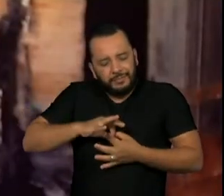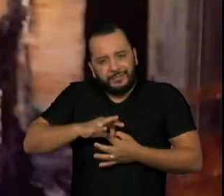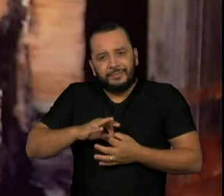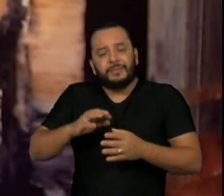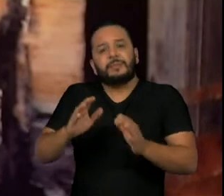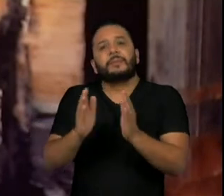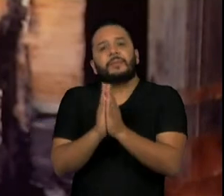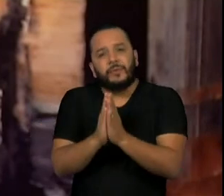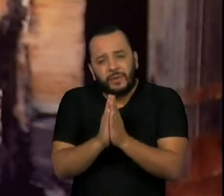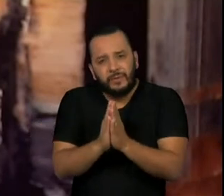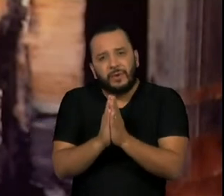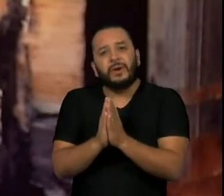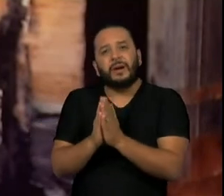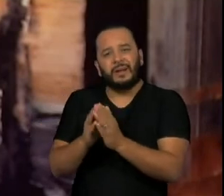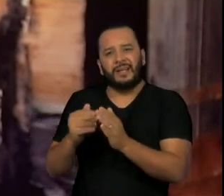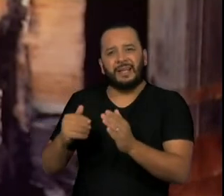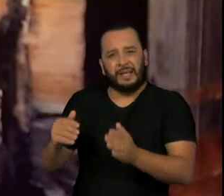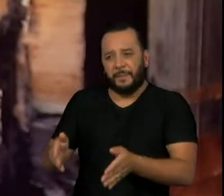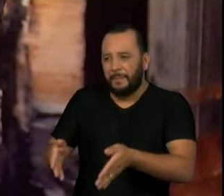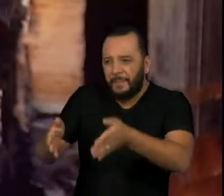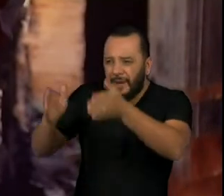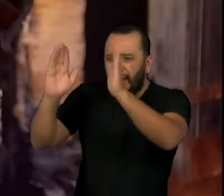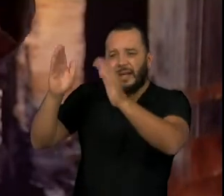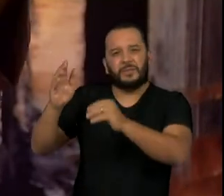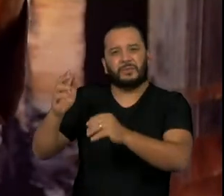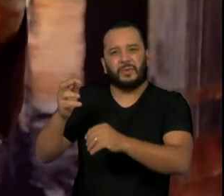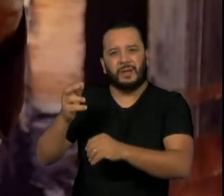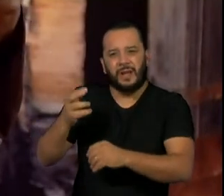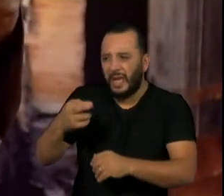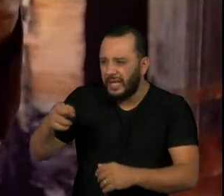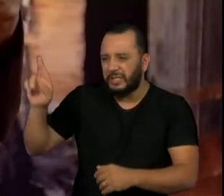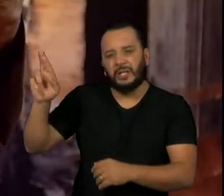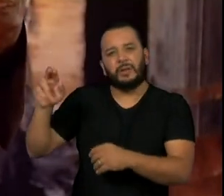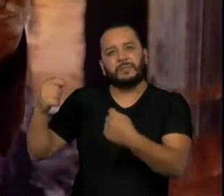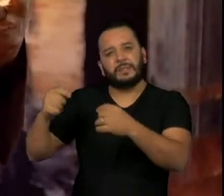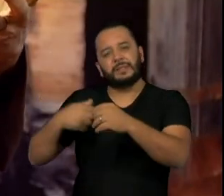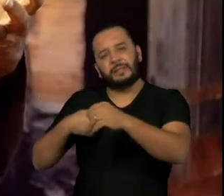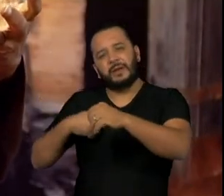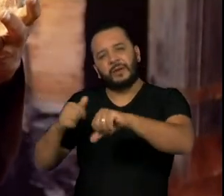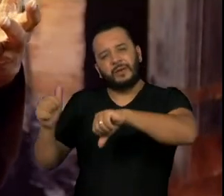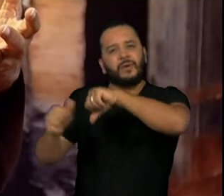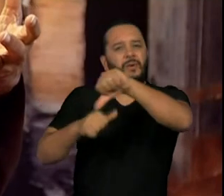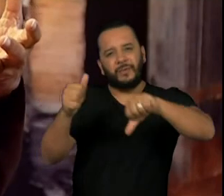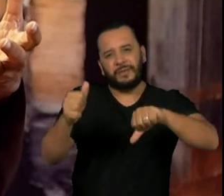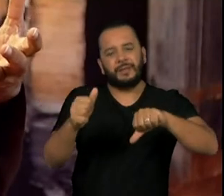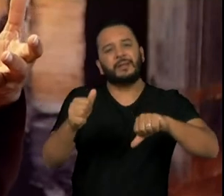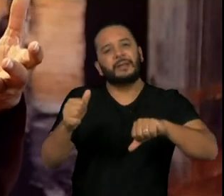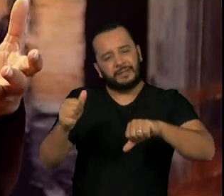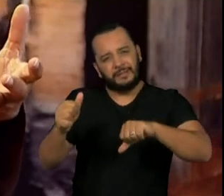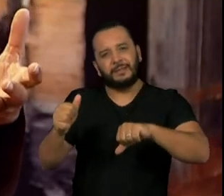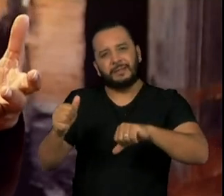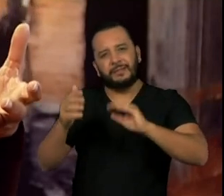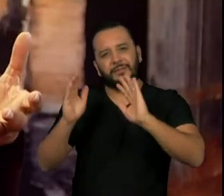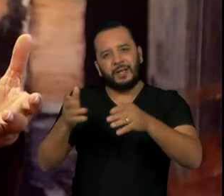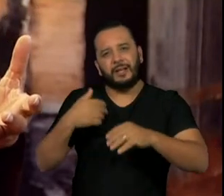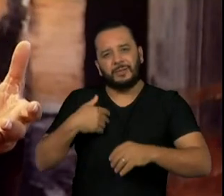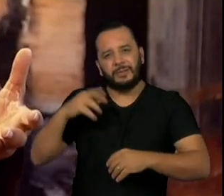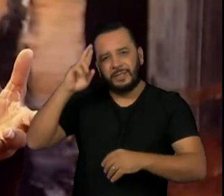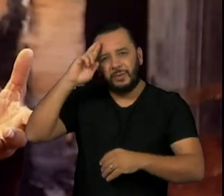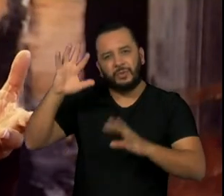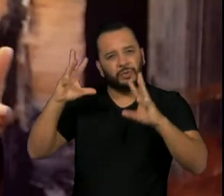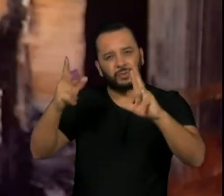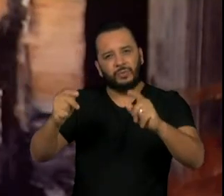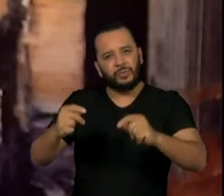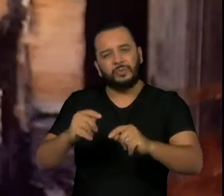instituição, converta-se à grande energia do cosmos, nosso querido Senhor, de tudo